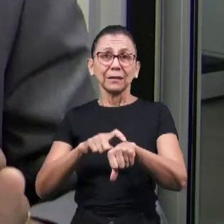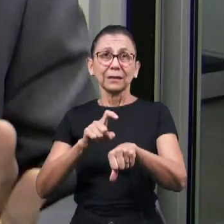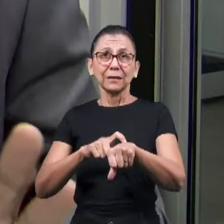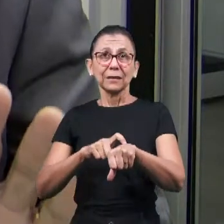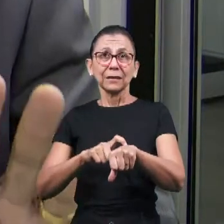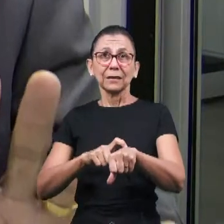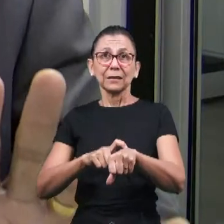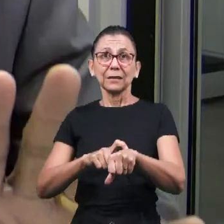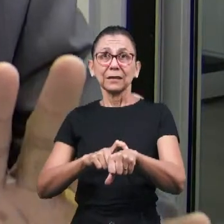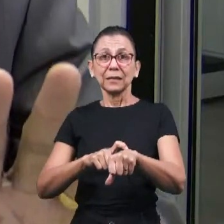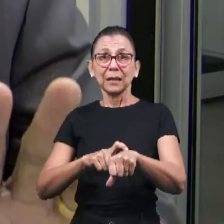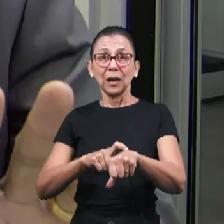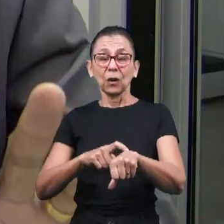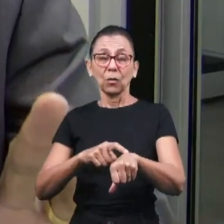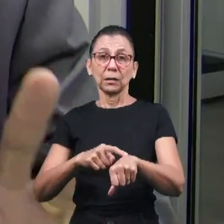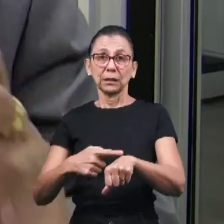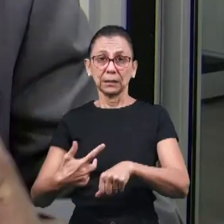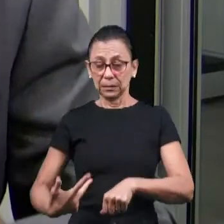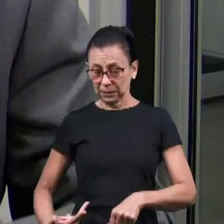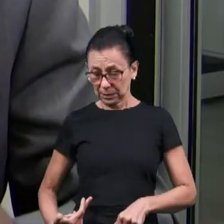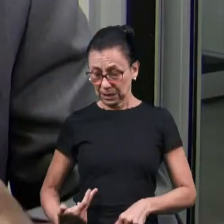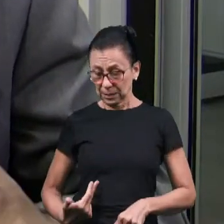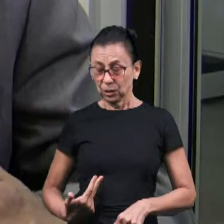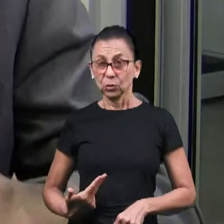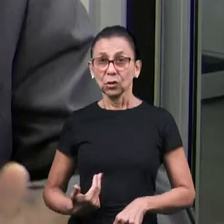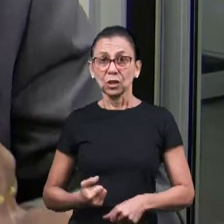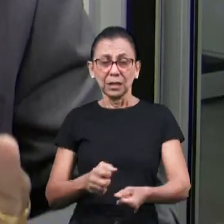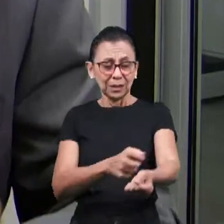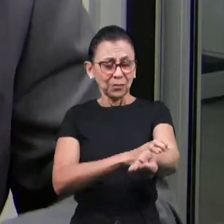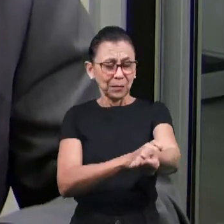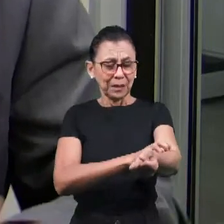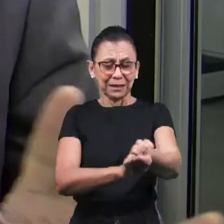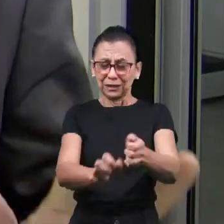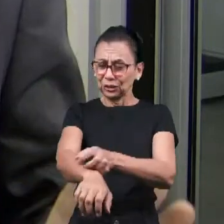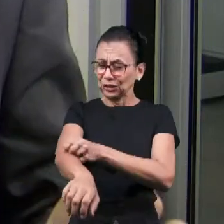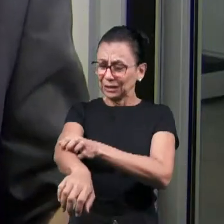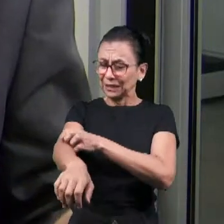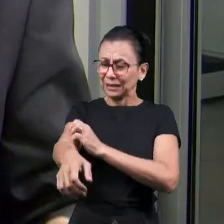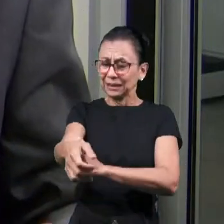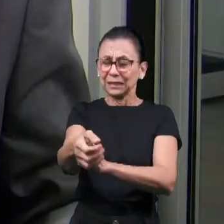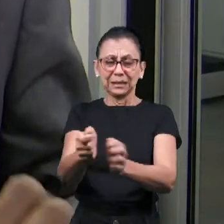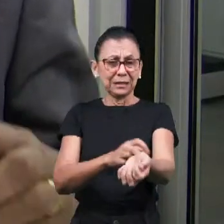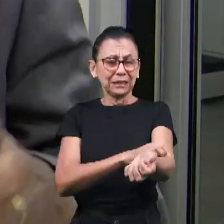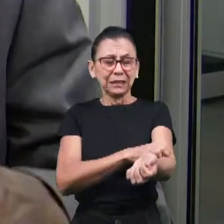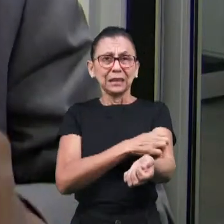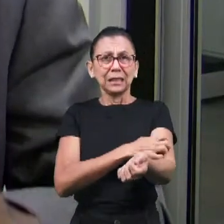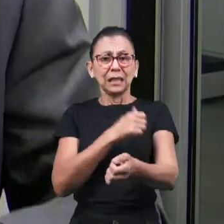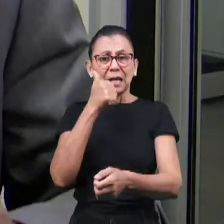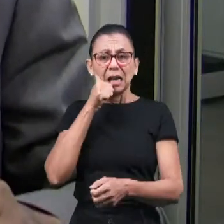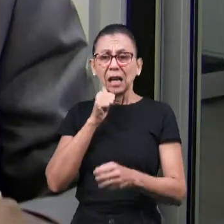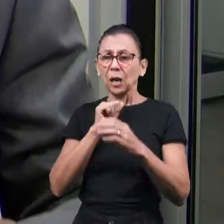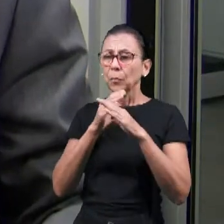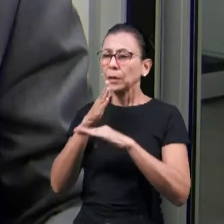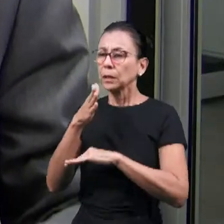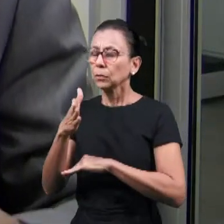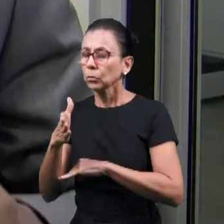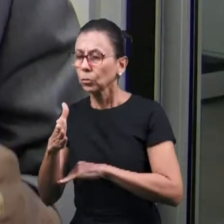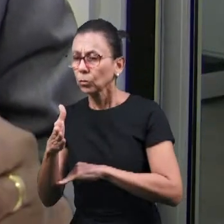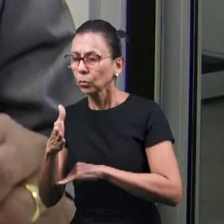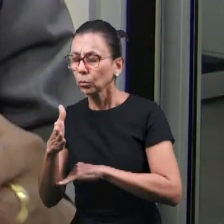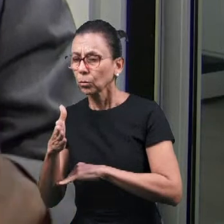quase. Chamaram a mãe lá dentro da UTI urgente. Quando ela chegou lá, falou: não reconheci meu filho. E quando ele entrou, ela disse que o